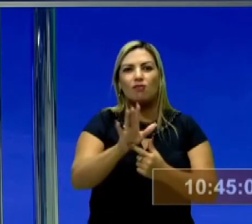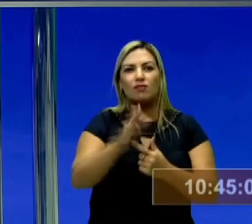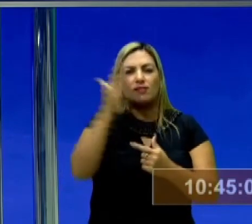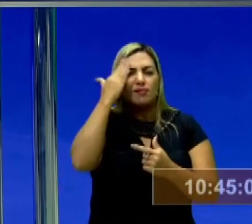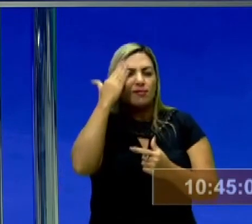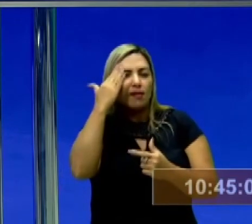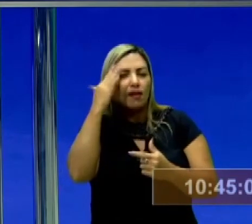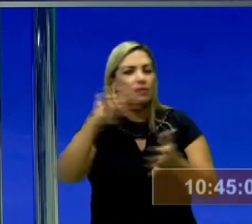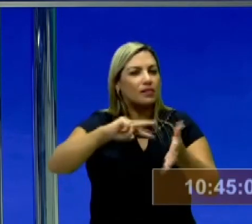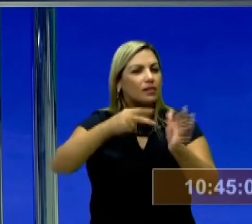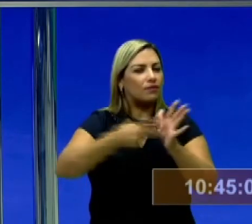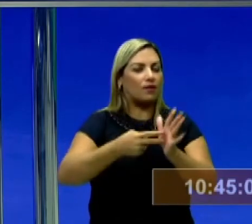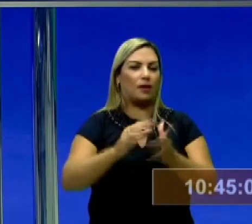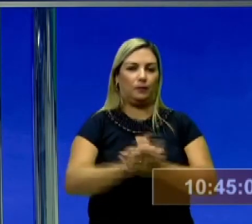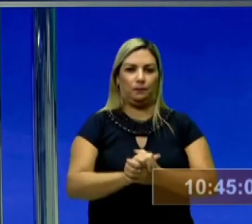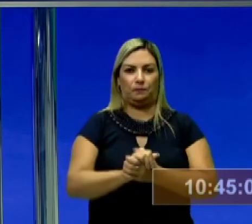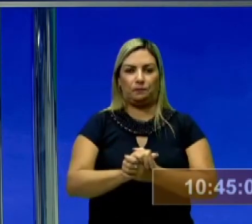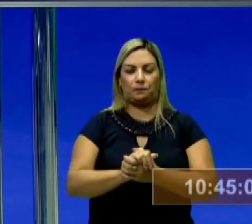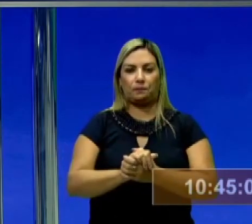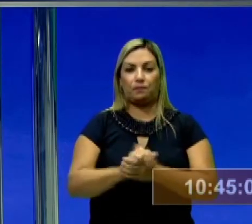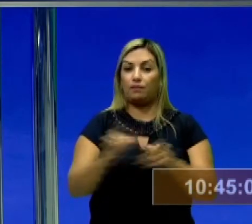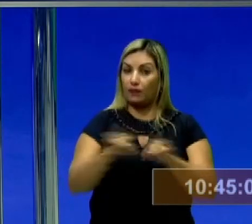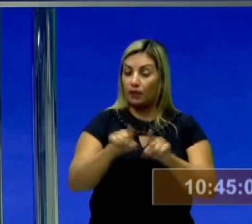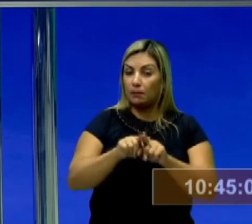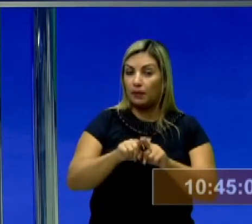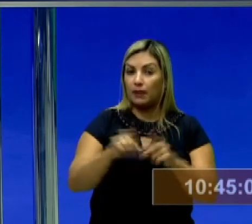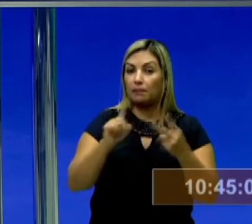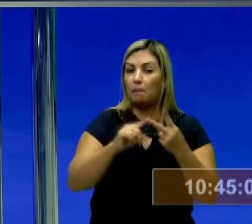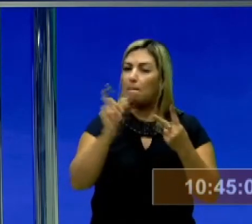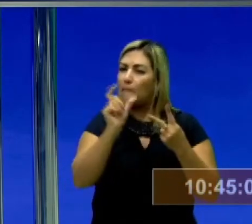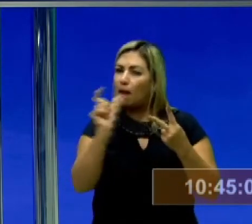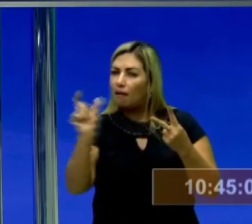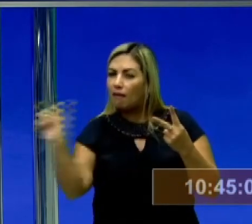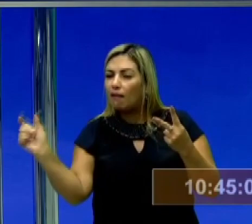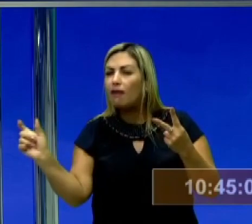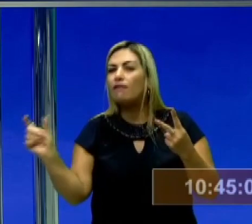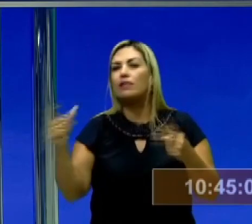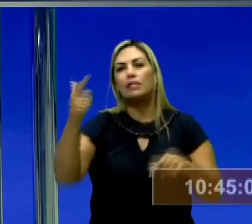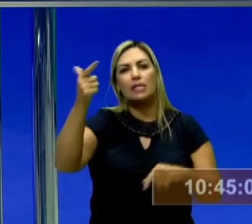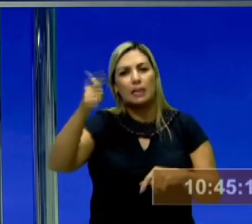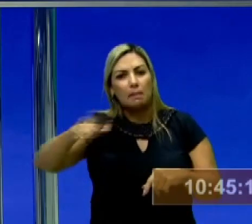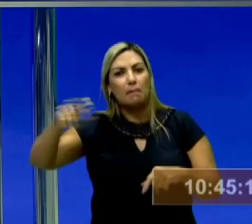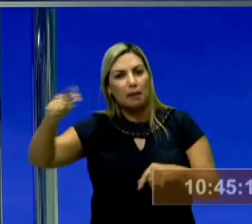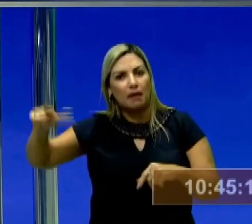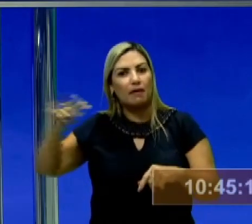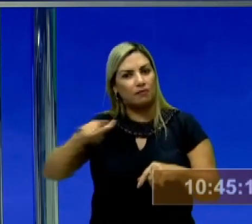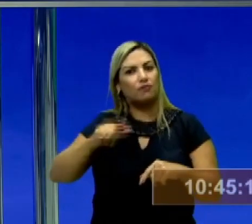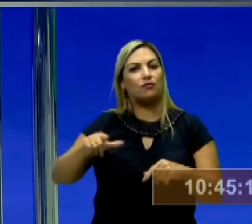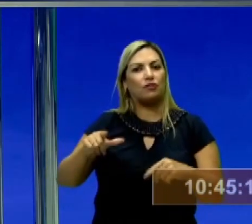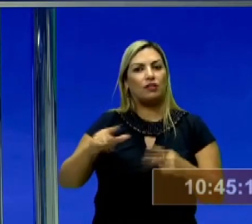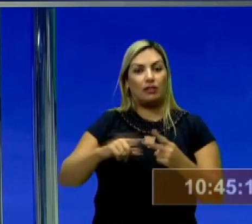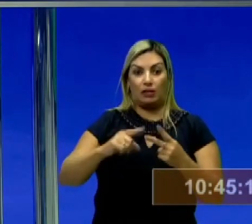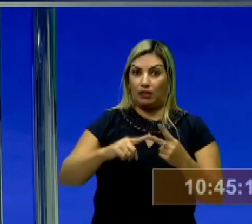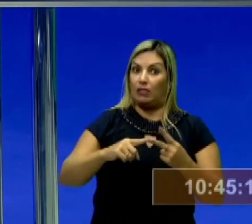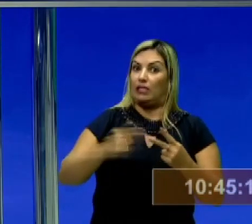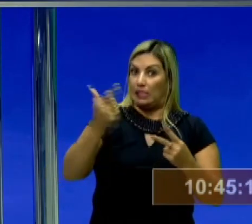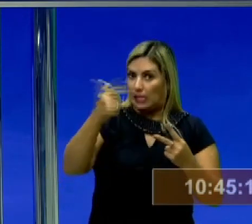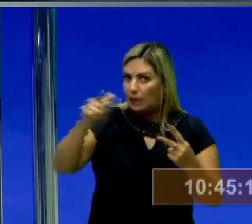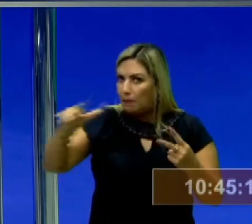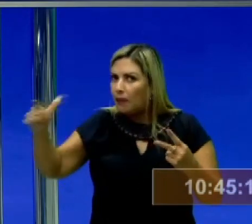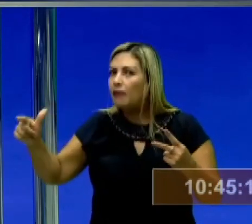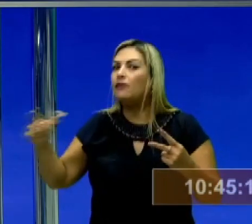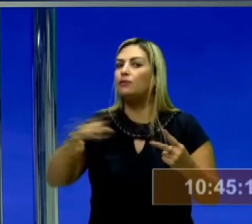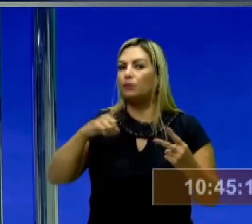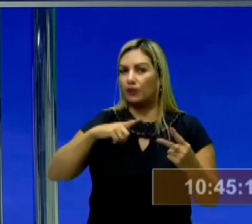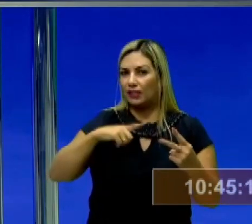seja mostrada. Temos também o quê? As palavras que são repetidas, porque se elas estão repetidas, é porque elas